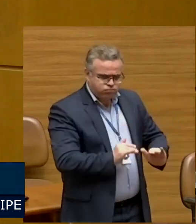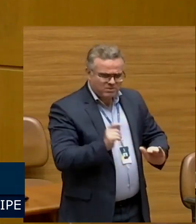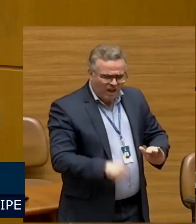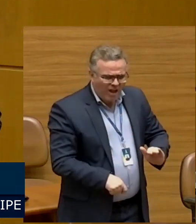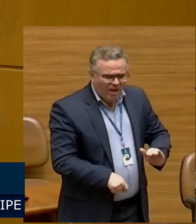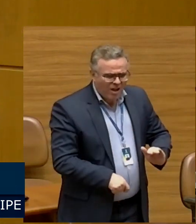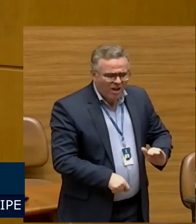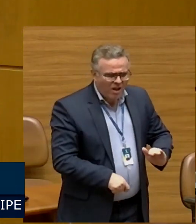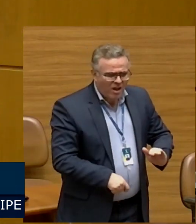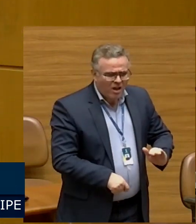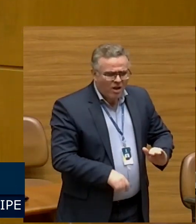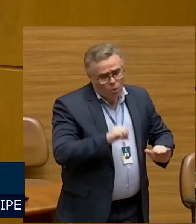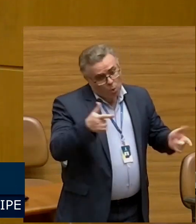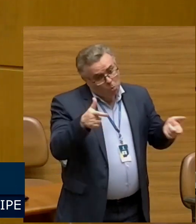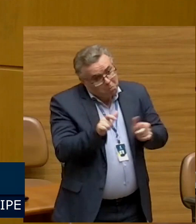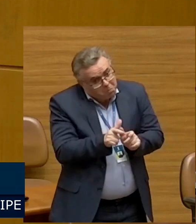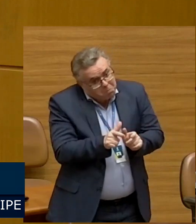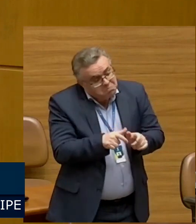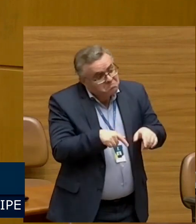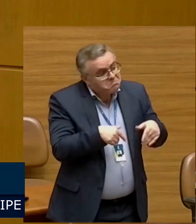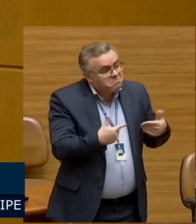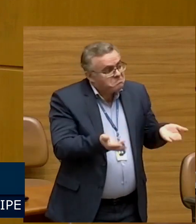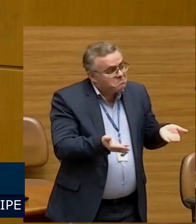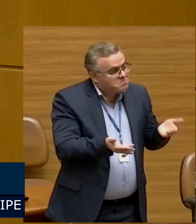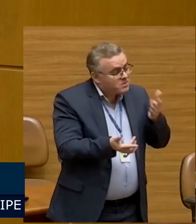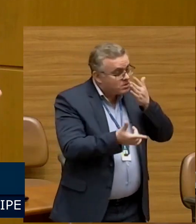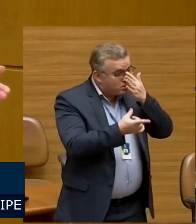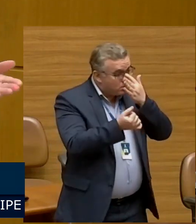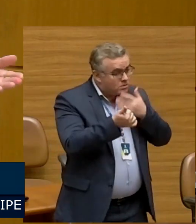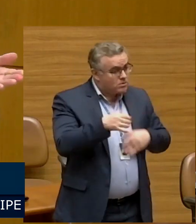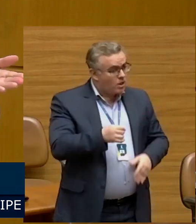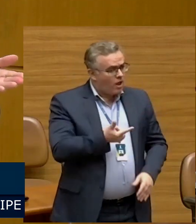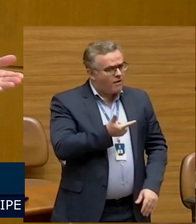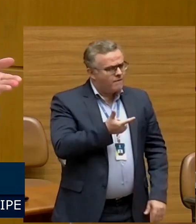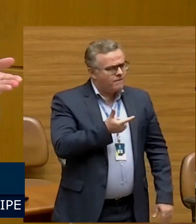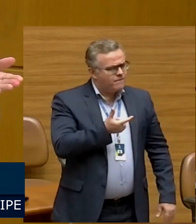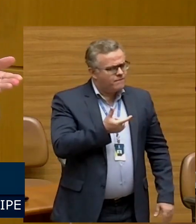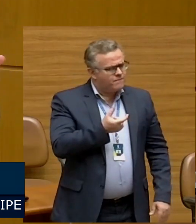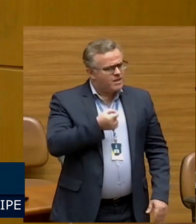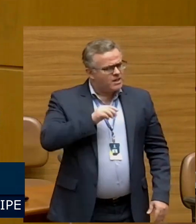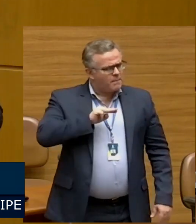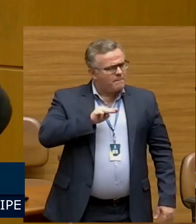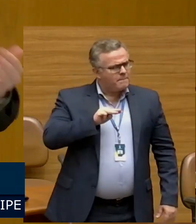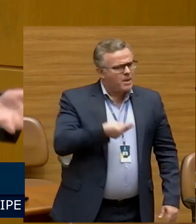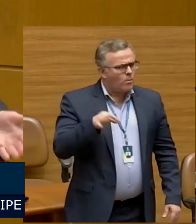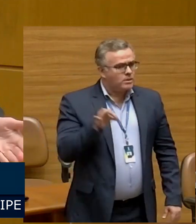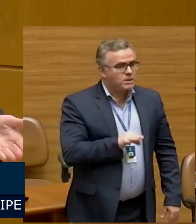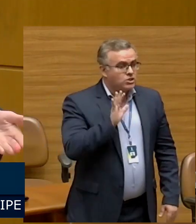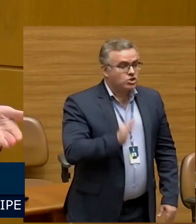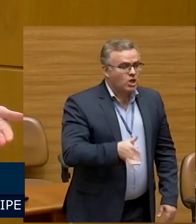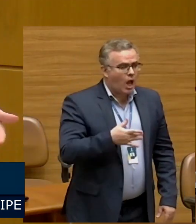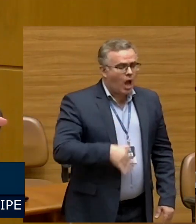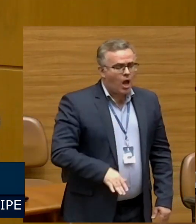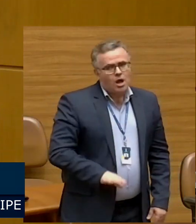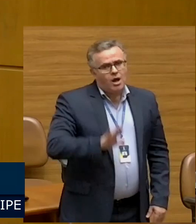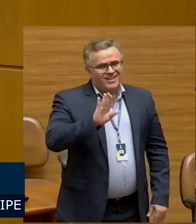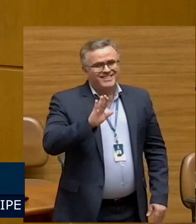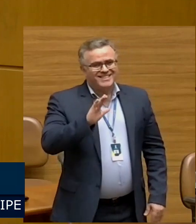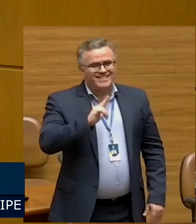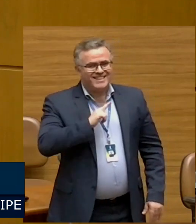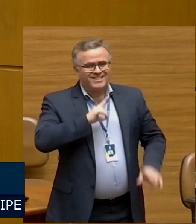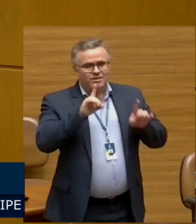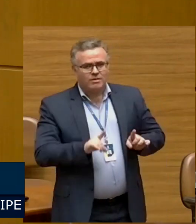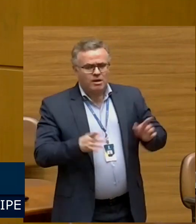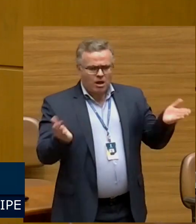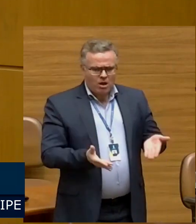porcentagem de pessoas com deficiência? Se em 2010 a gente tinha quase 25% de pessoas que alegavam ter algum tipo de deficiência, como é que